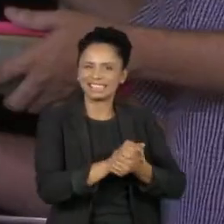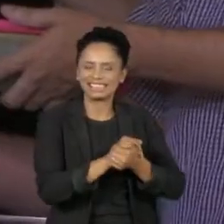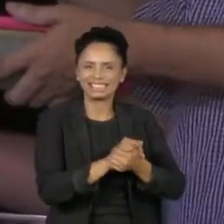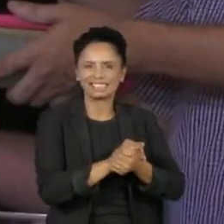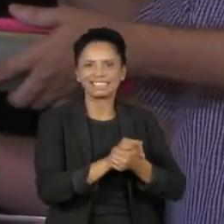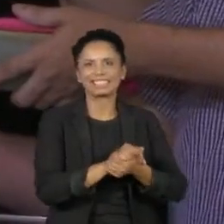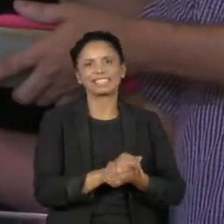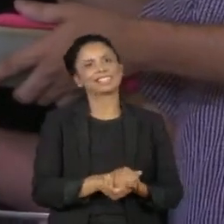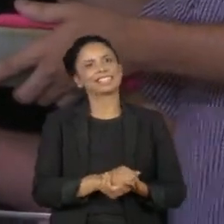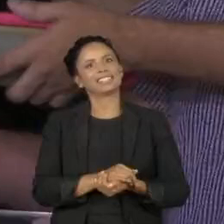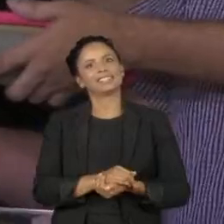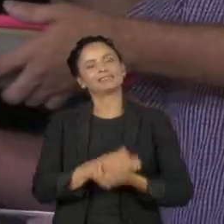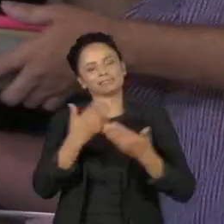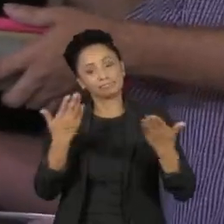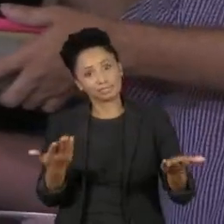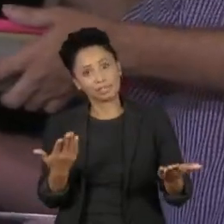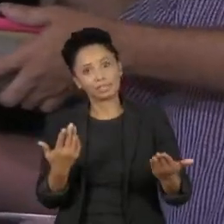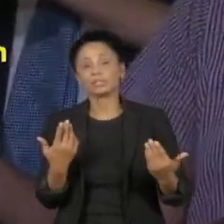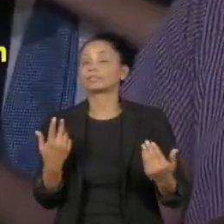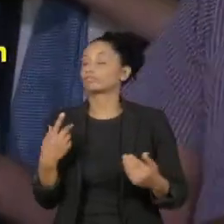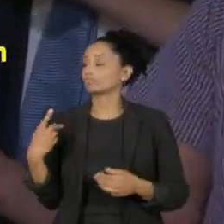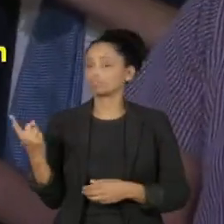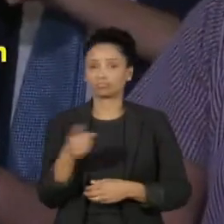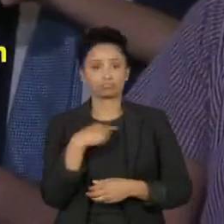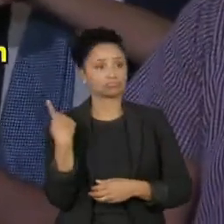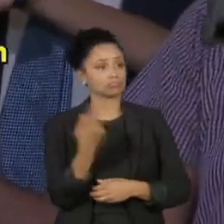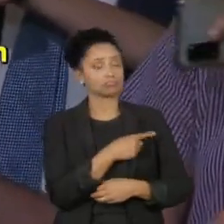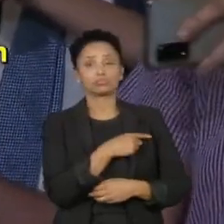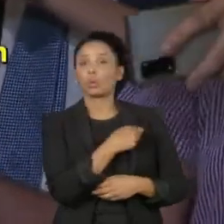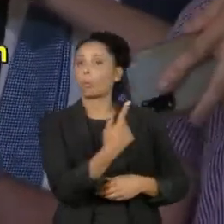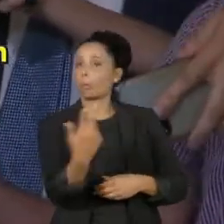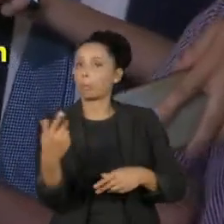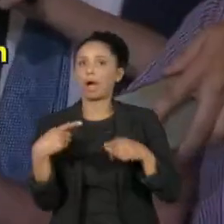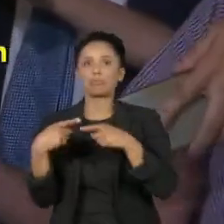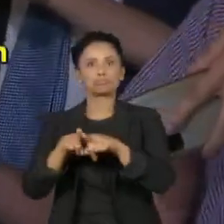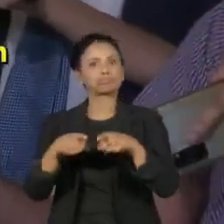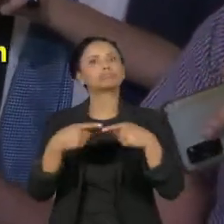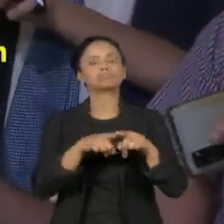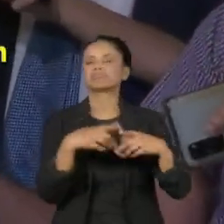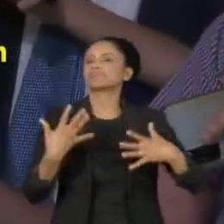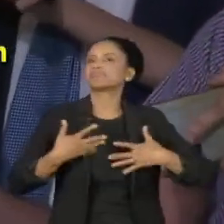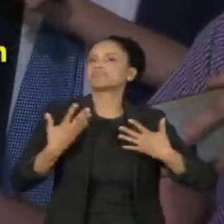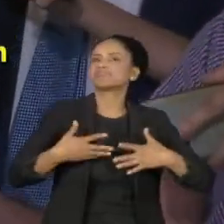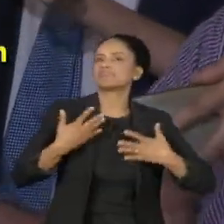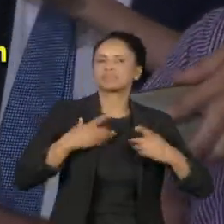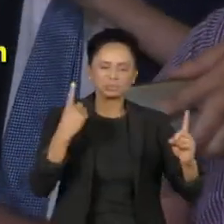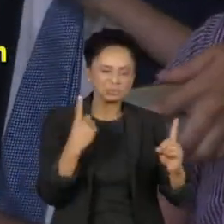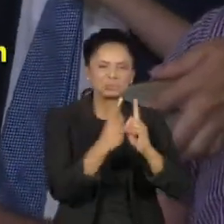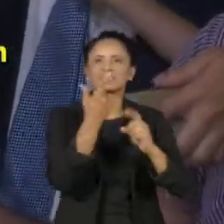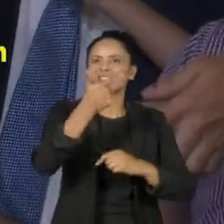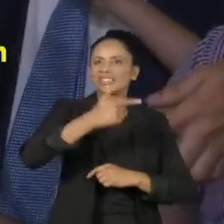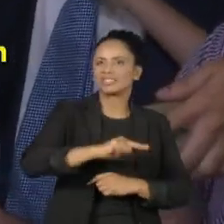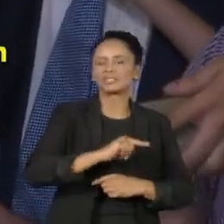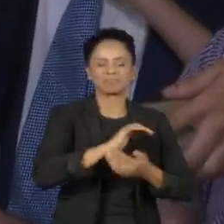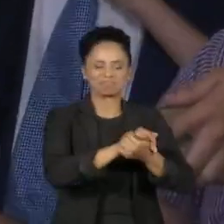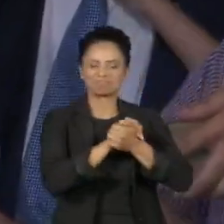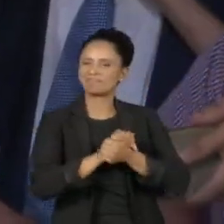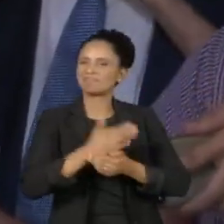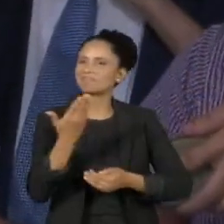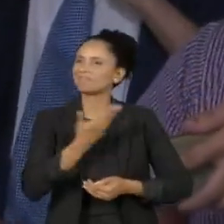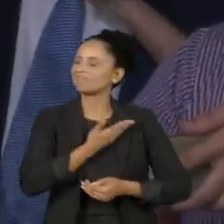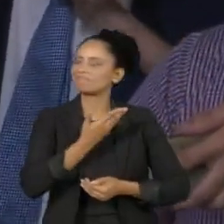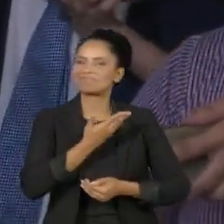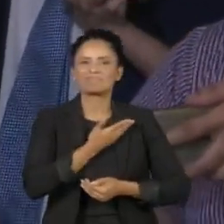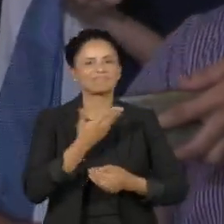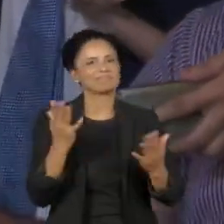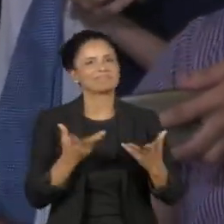Felicitaciones! Somos pueblos definitivamente hermanados. He tenido la enorme alegría de reencontrarme con mi querido amigo y